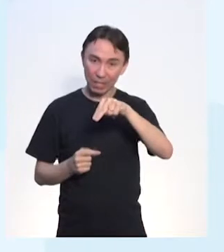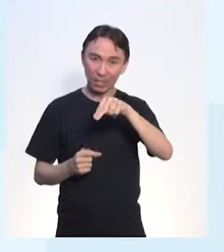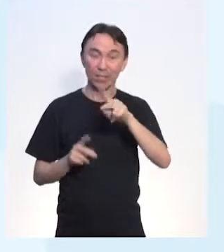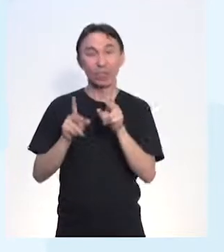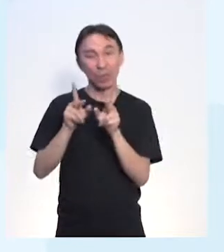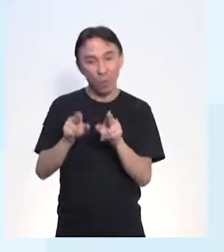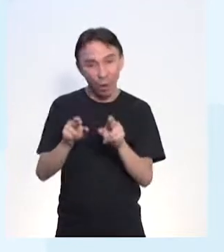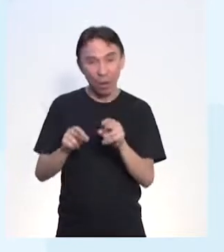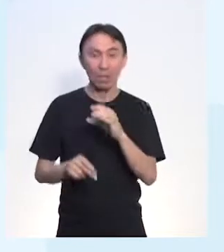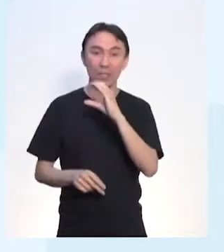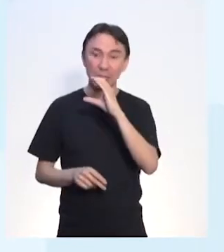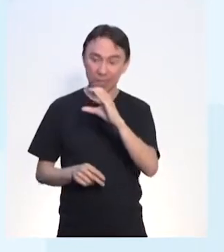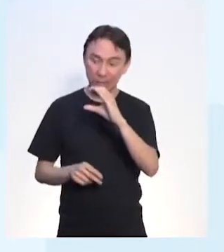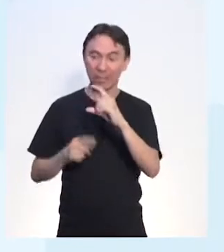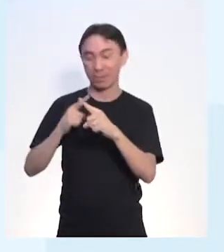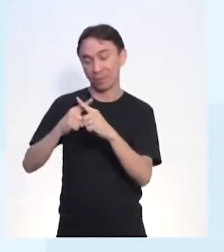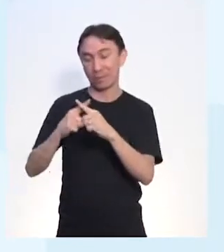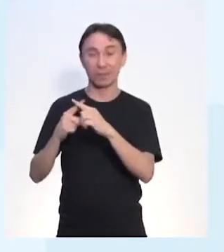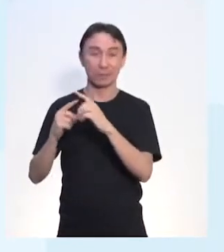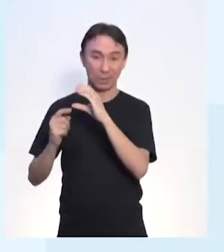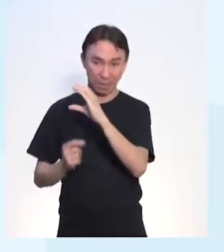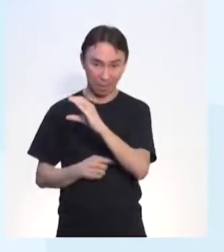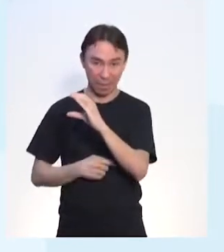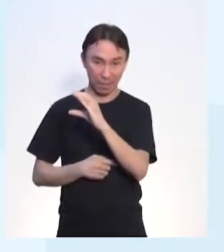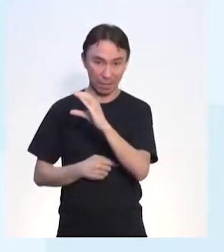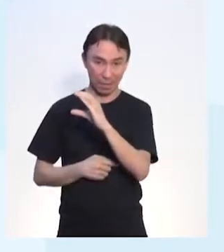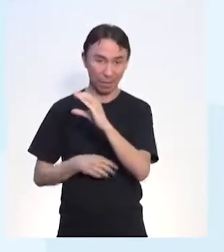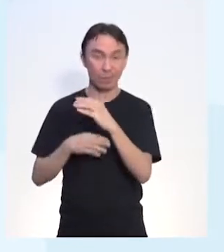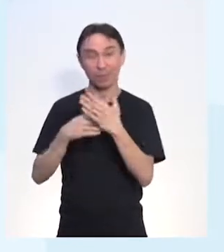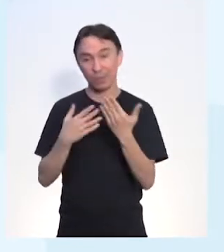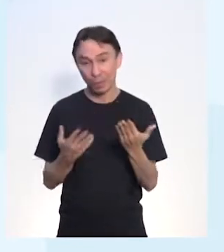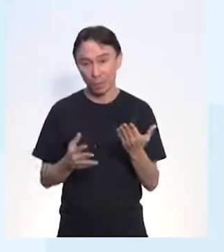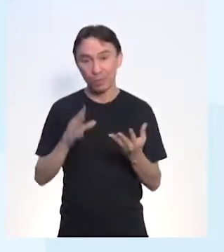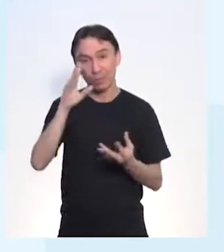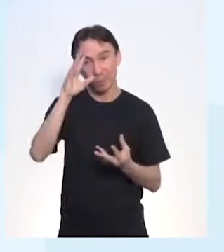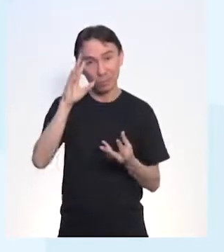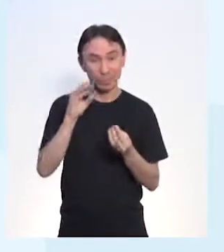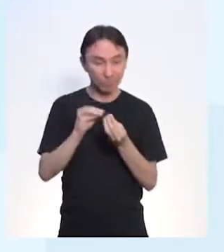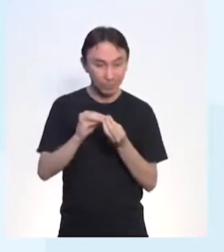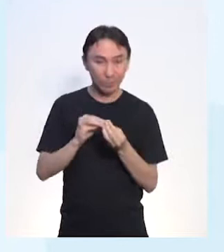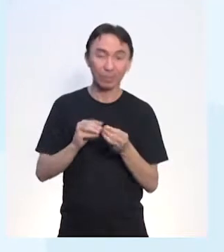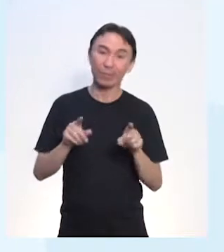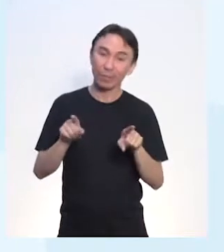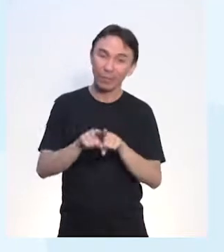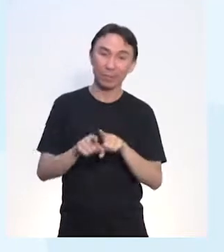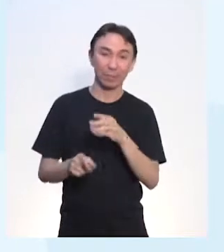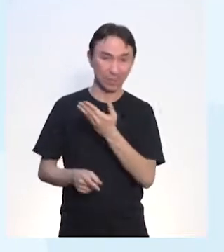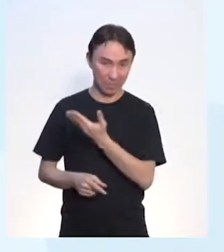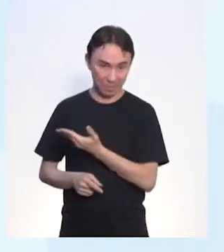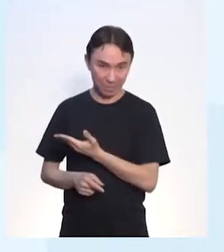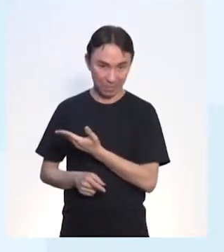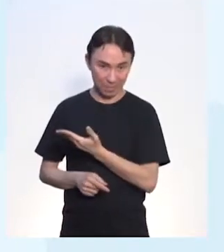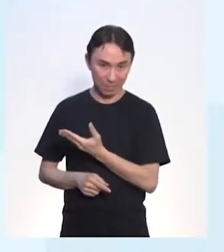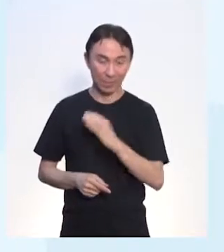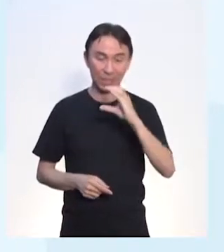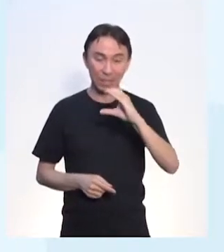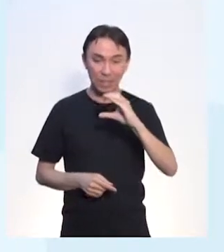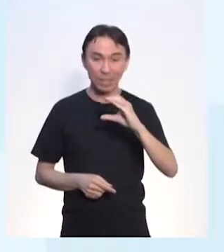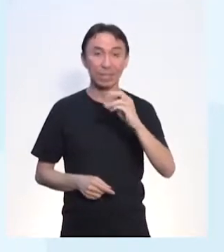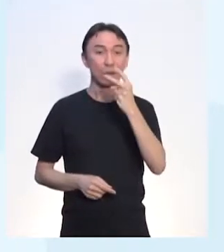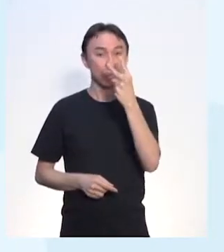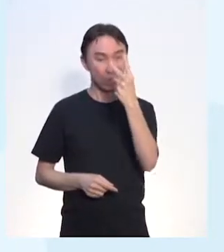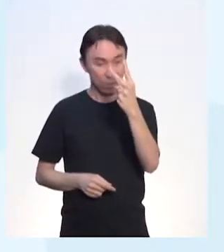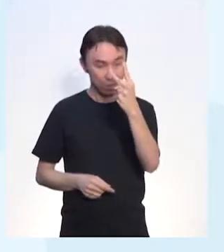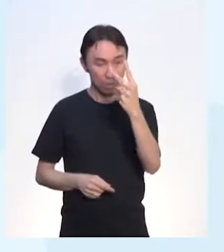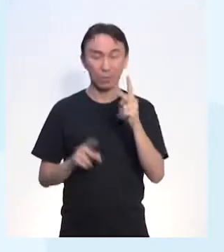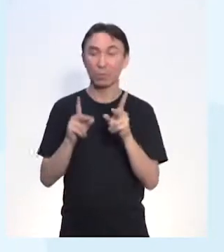é igual a C vezes C. Então, eu vou chegar nesta segunda relação. C vezes C,